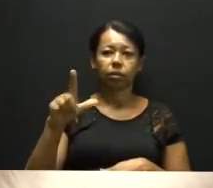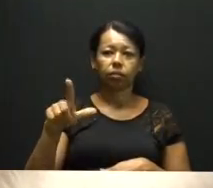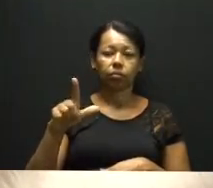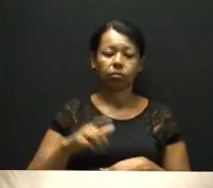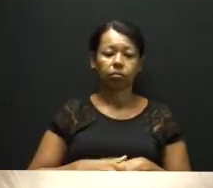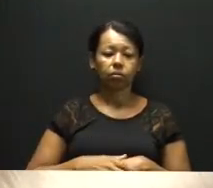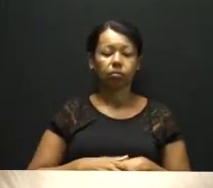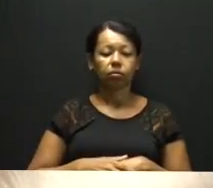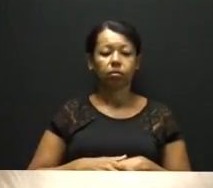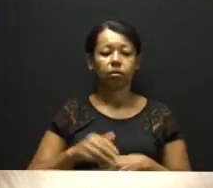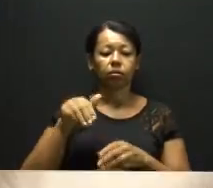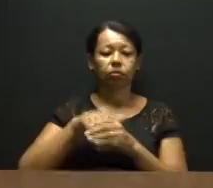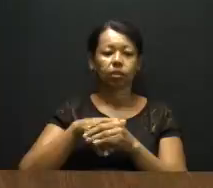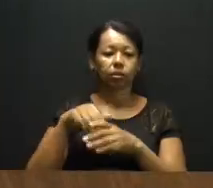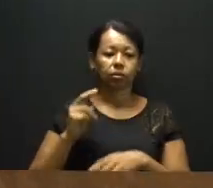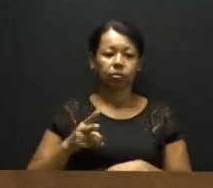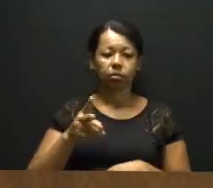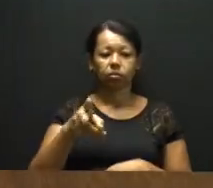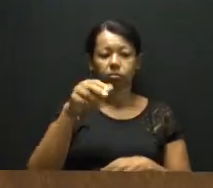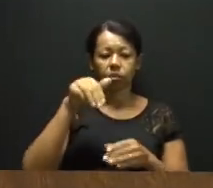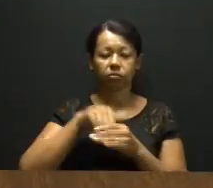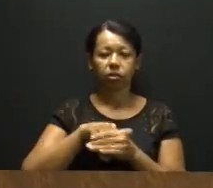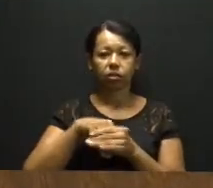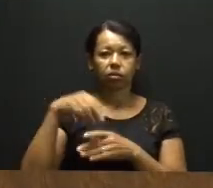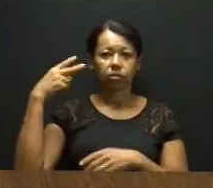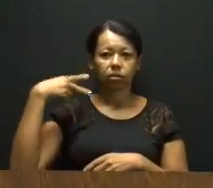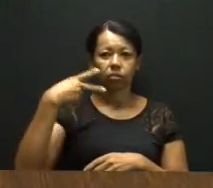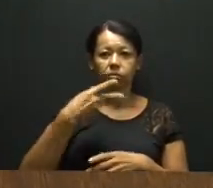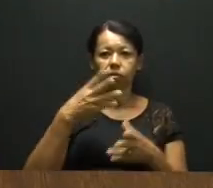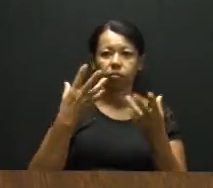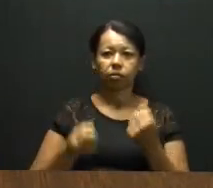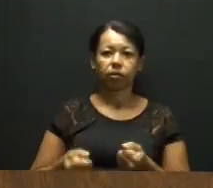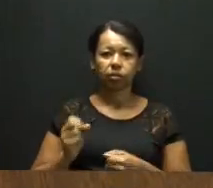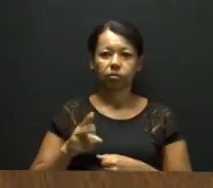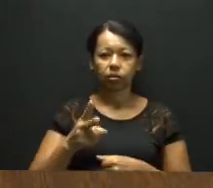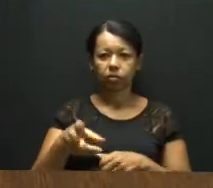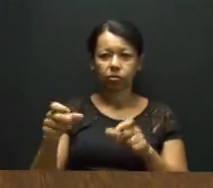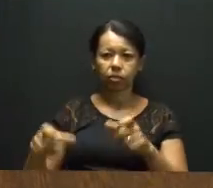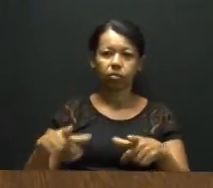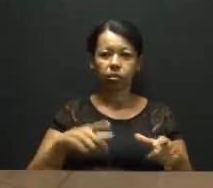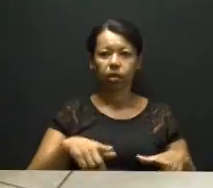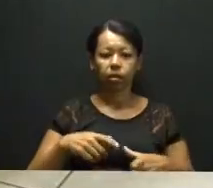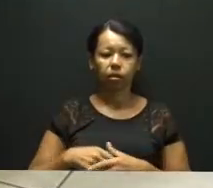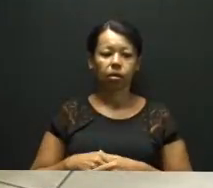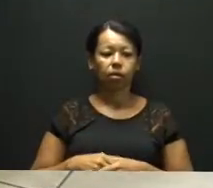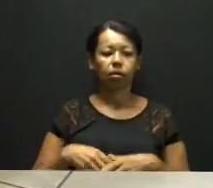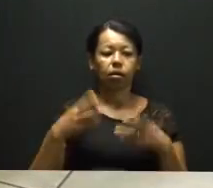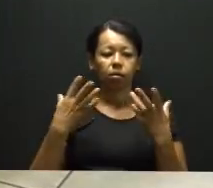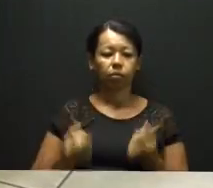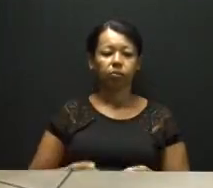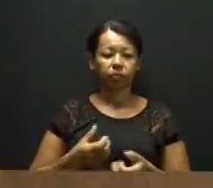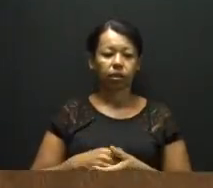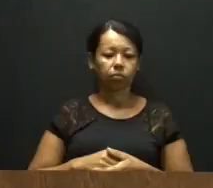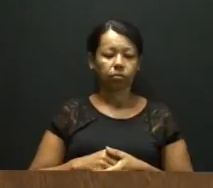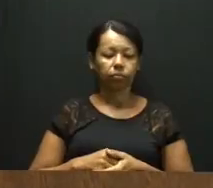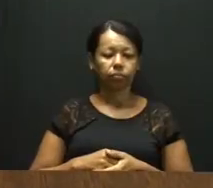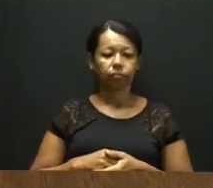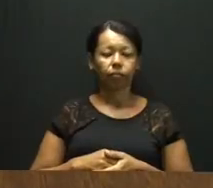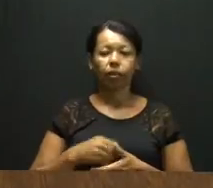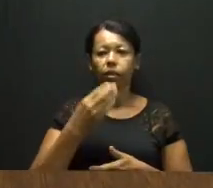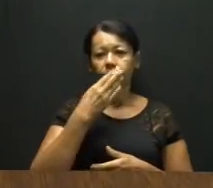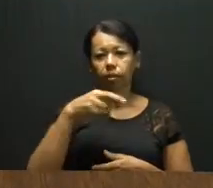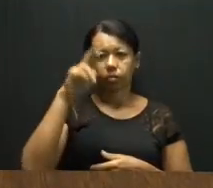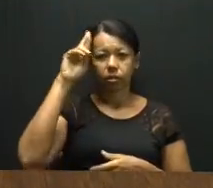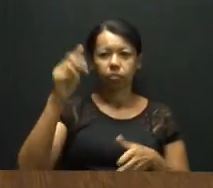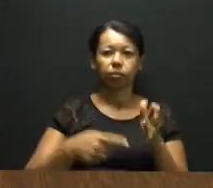votação. Continua em votação. Os vereadores que forem pela aprovação permaneçam como se encontram. Aprovado. Solicito